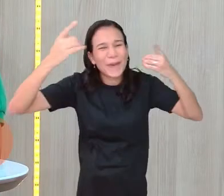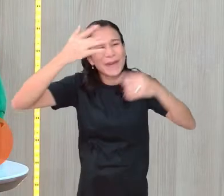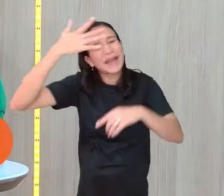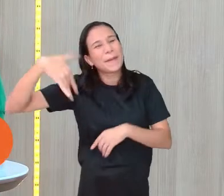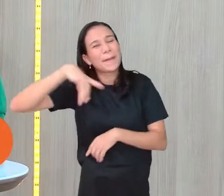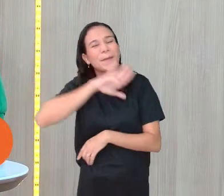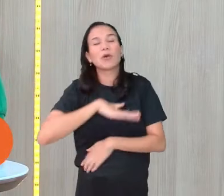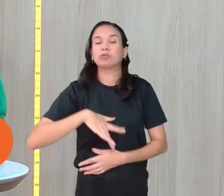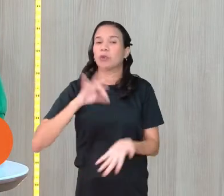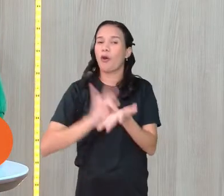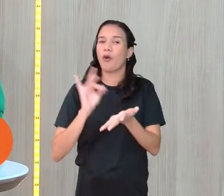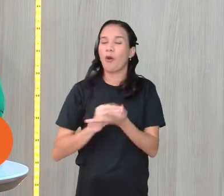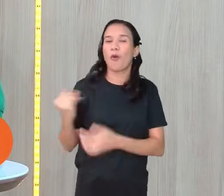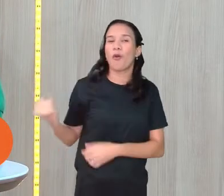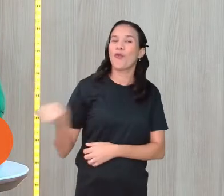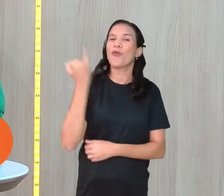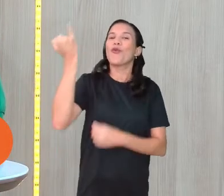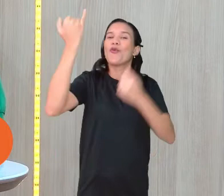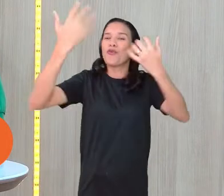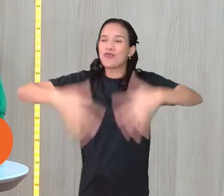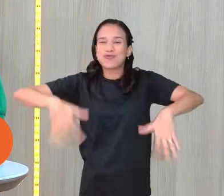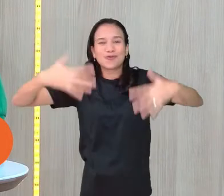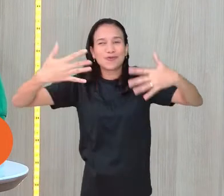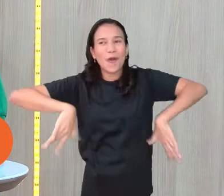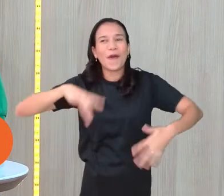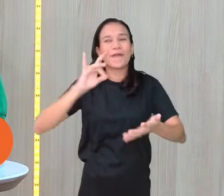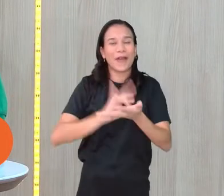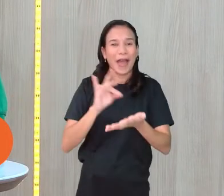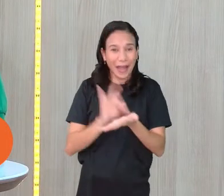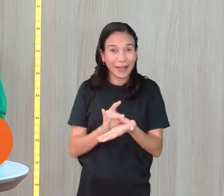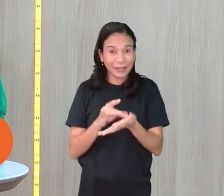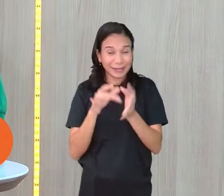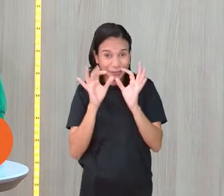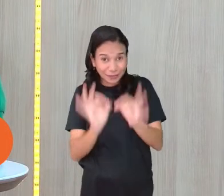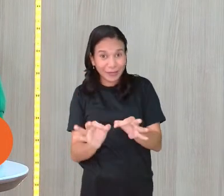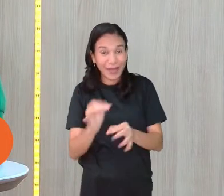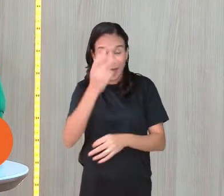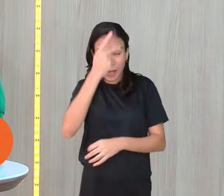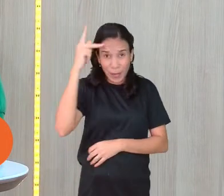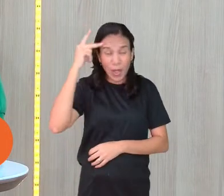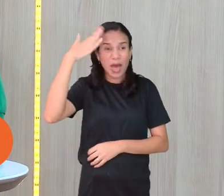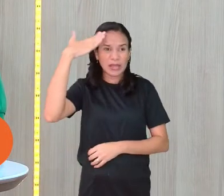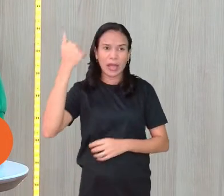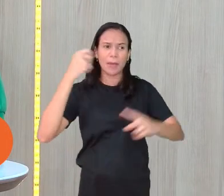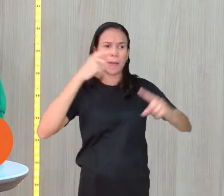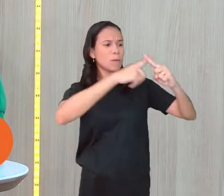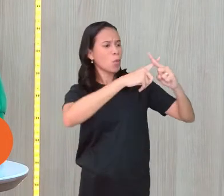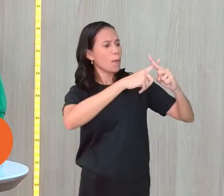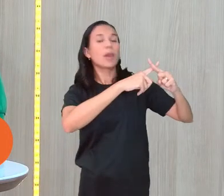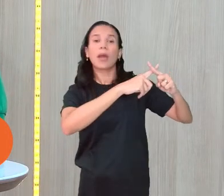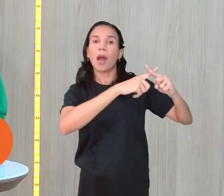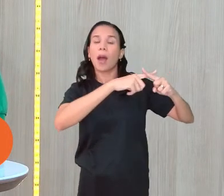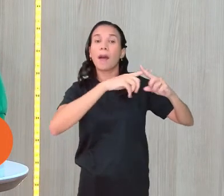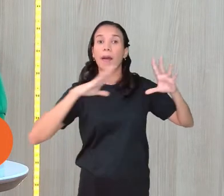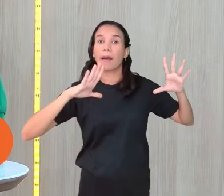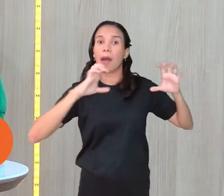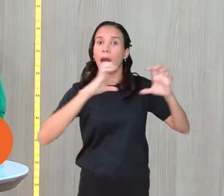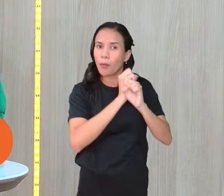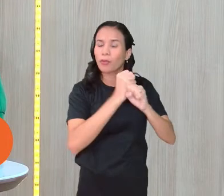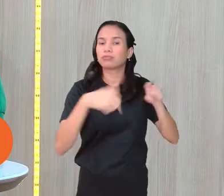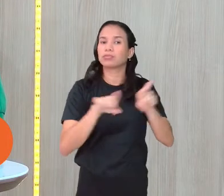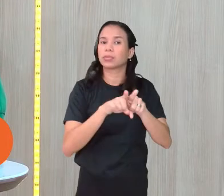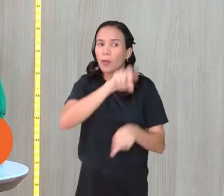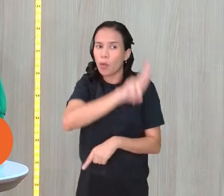pessoal. Muito importante, importantíssimo, certo? Saber multiplicar e saber usar